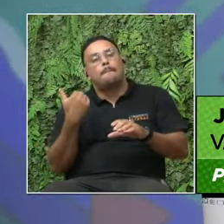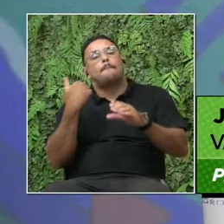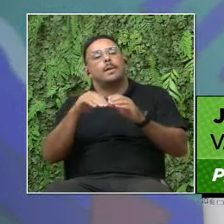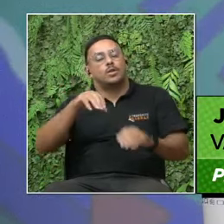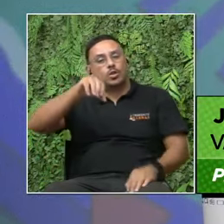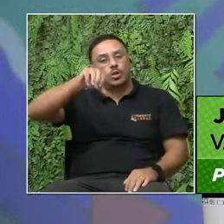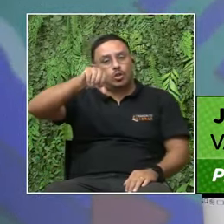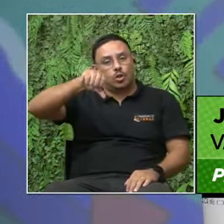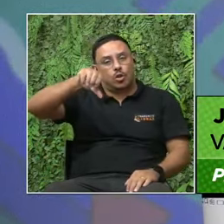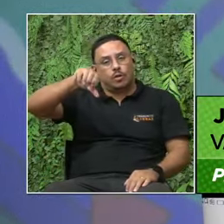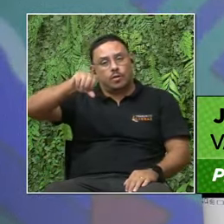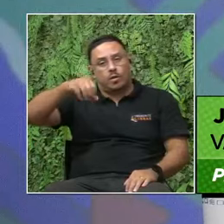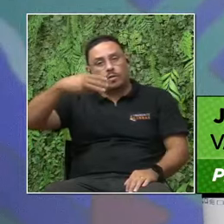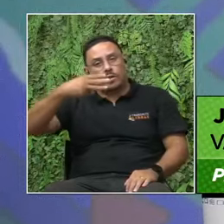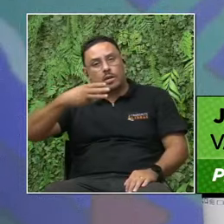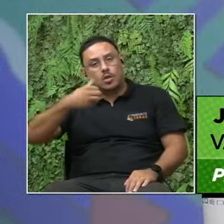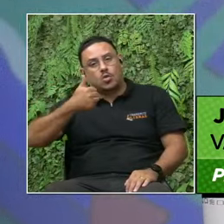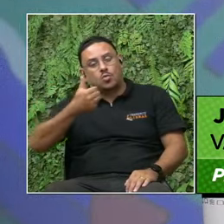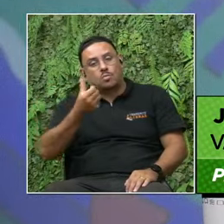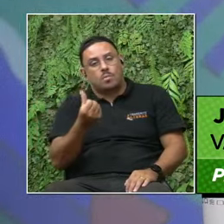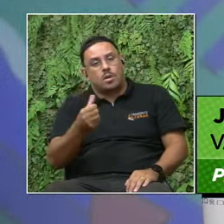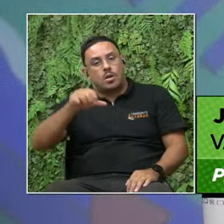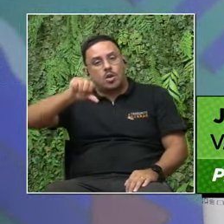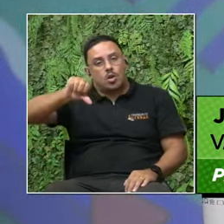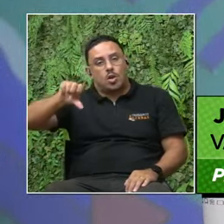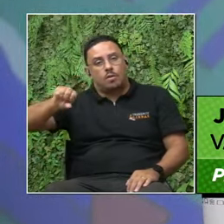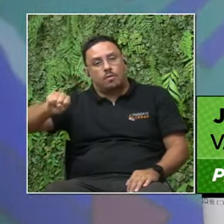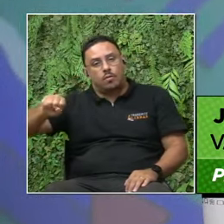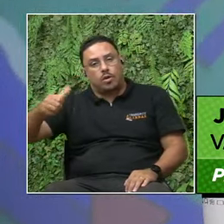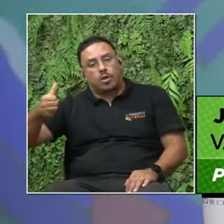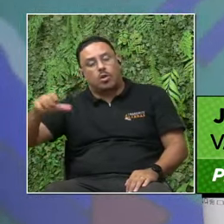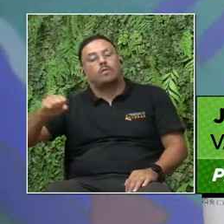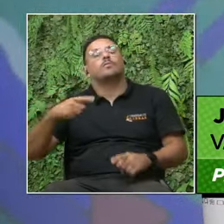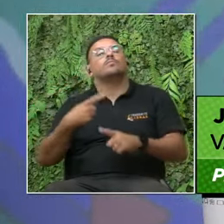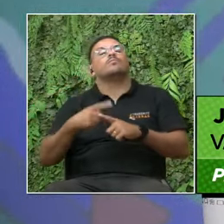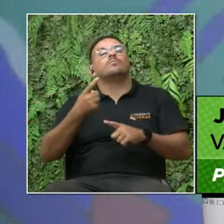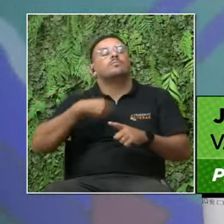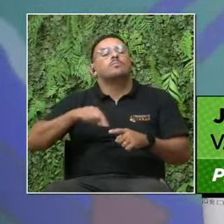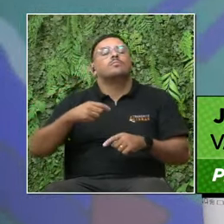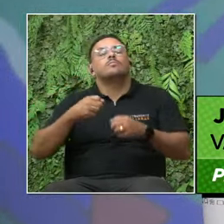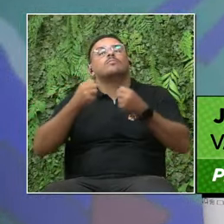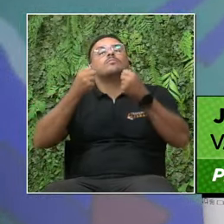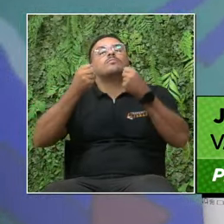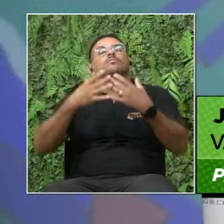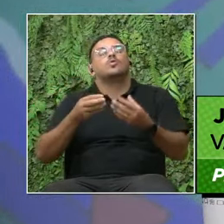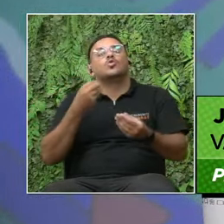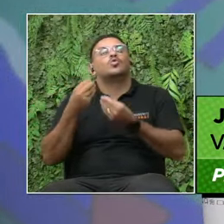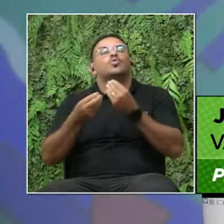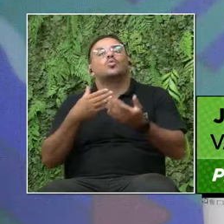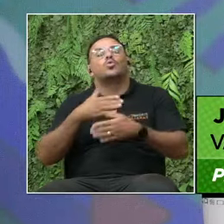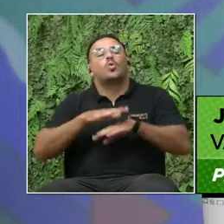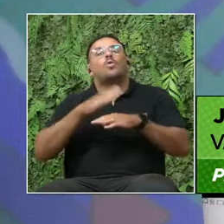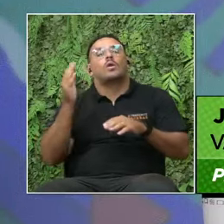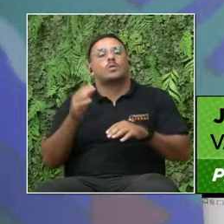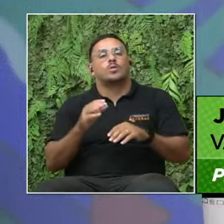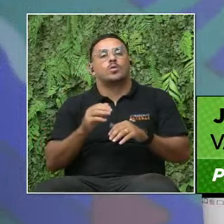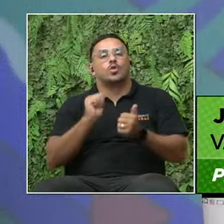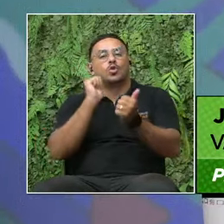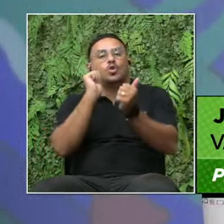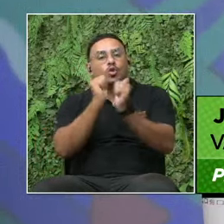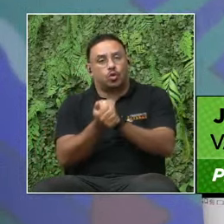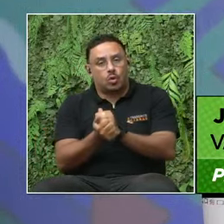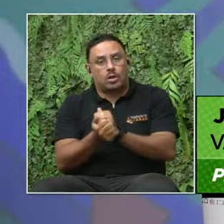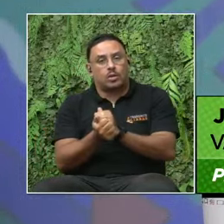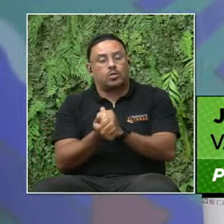99 316 9898 por aí a gente vai contar para você Quais são os artistas